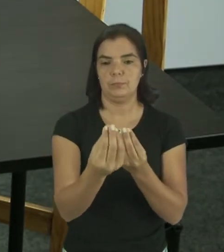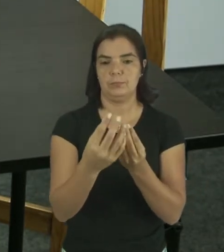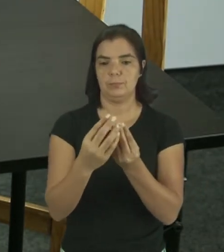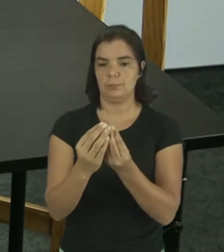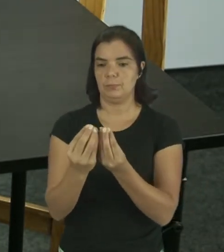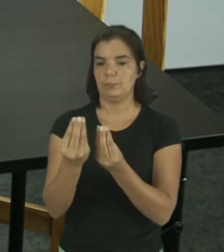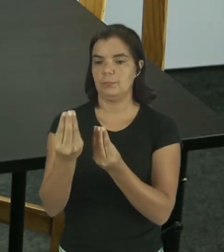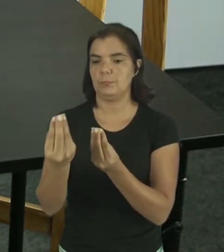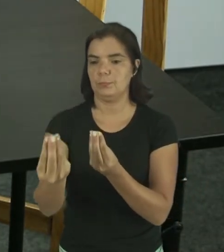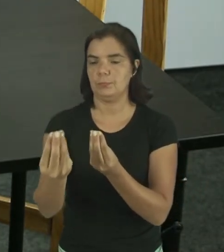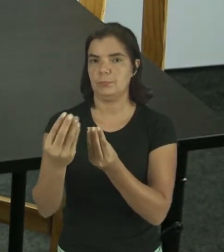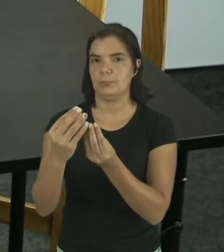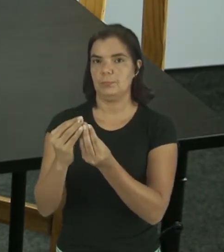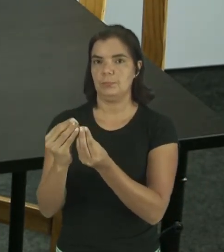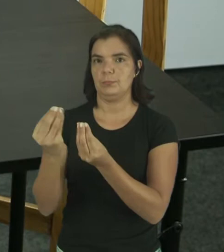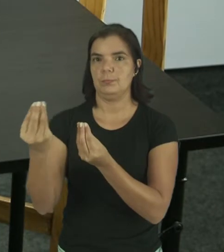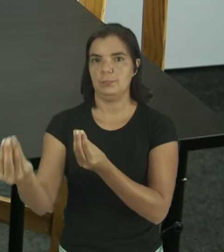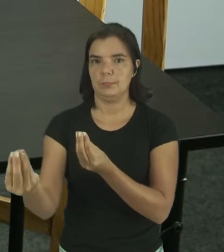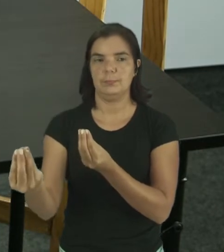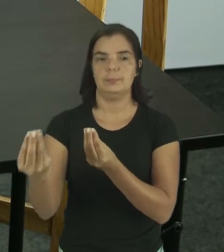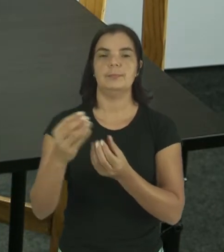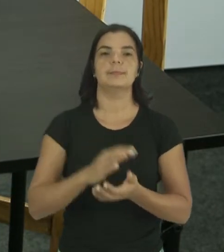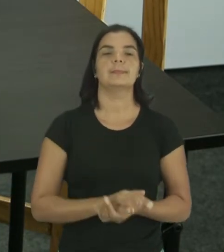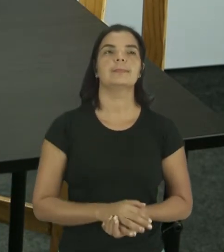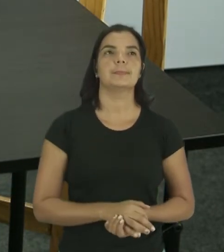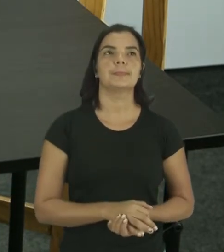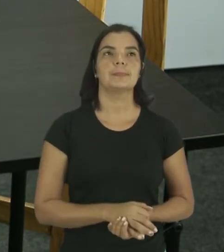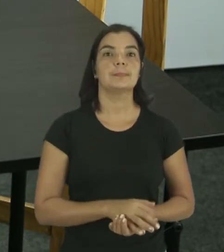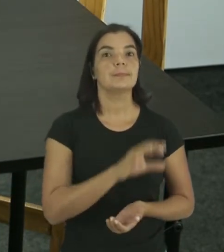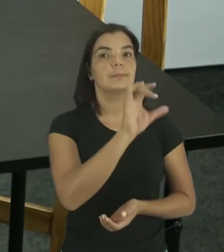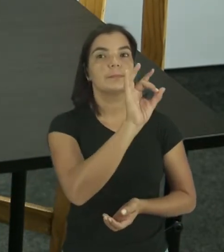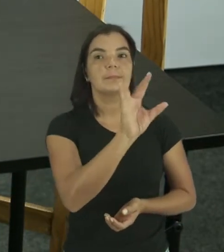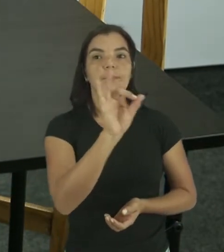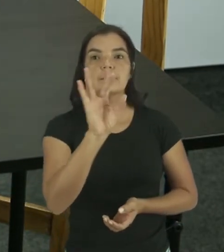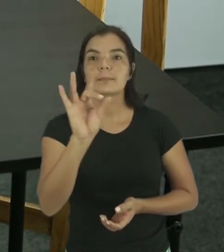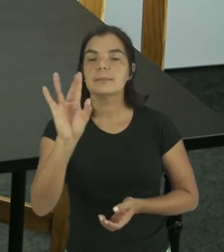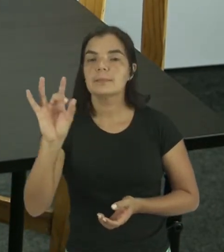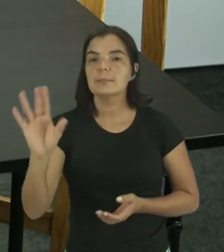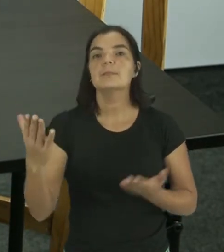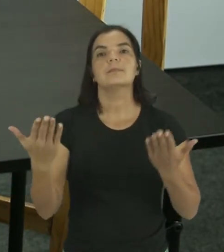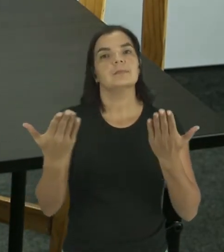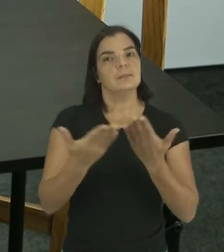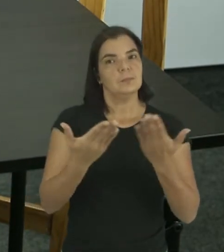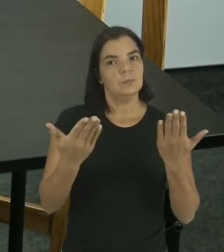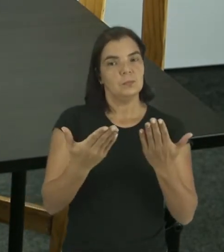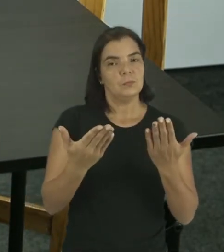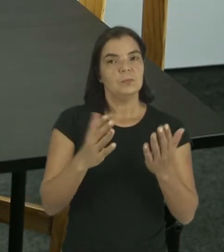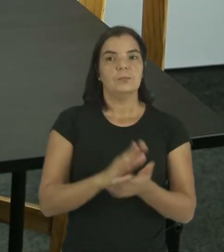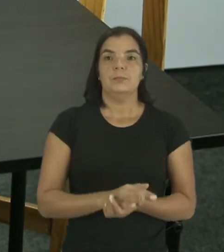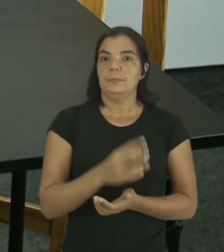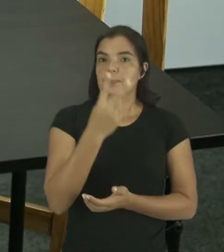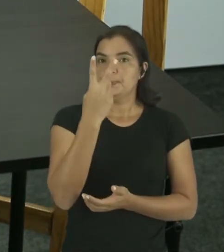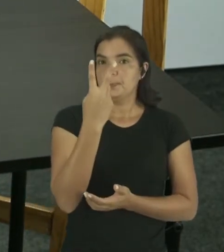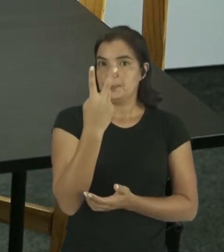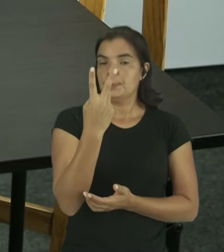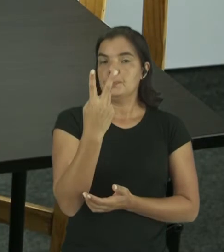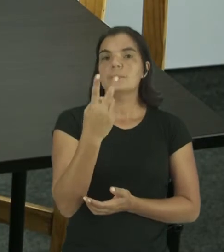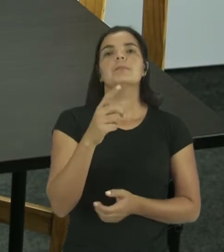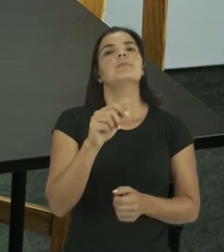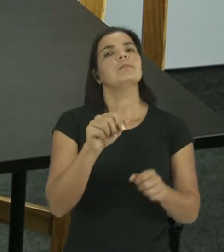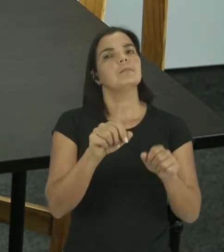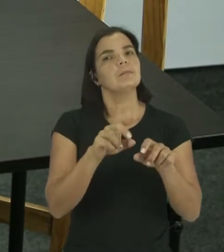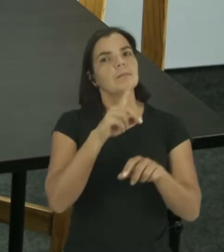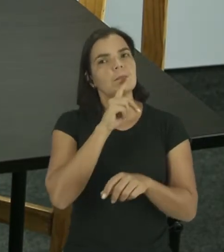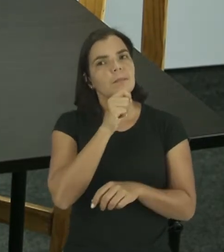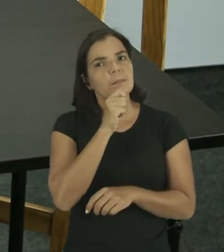para cá eu vou hoje segure no cada um agora ficou com dois mas eu